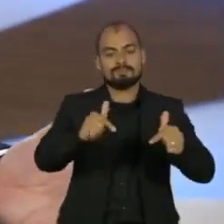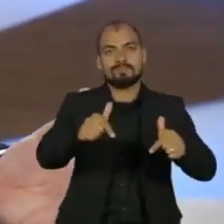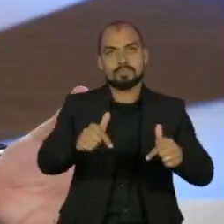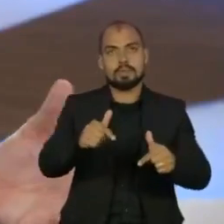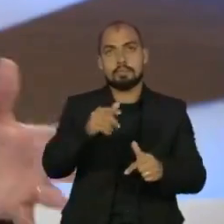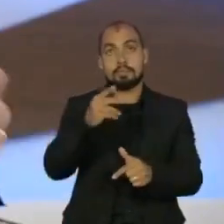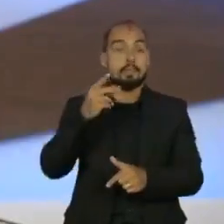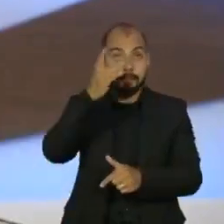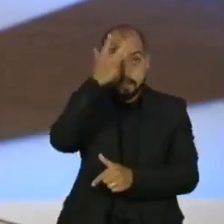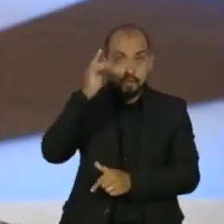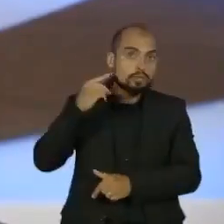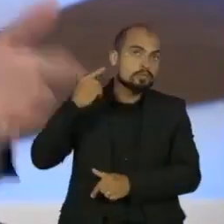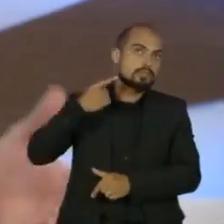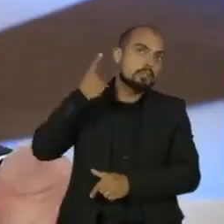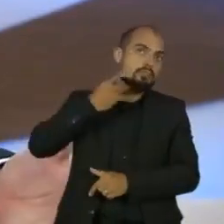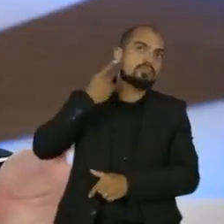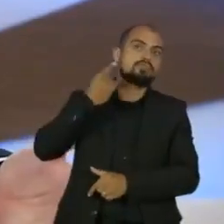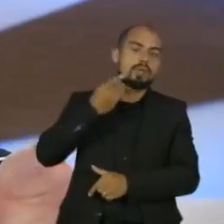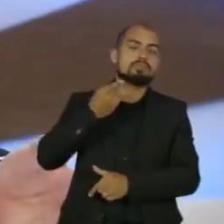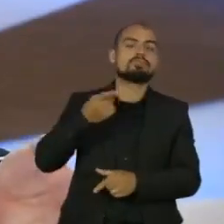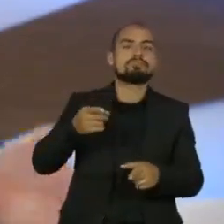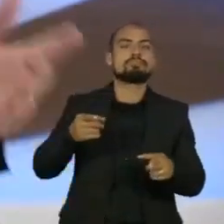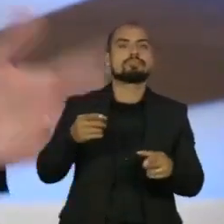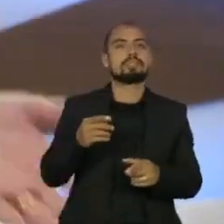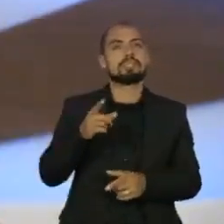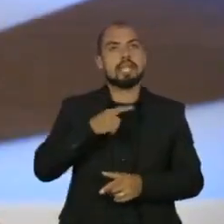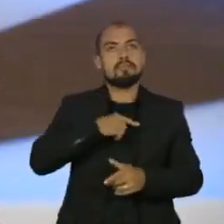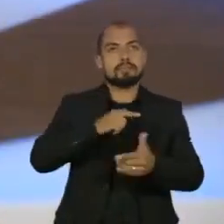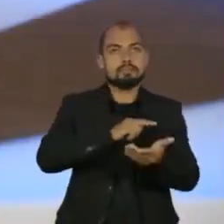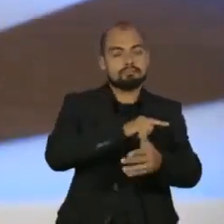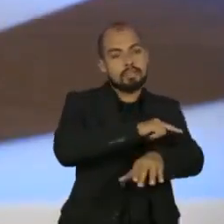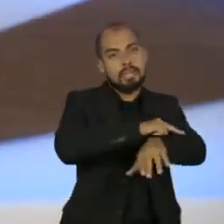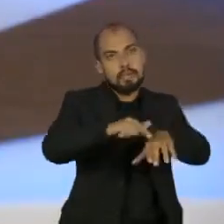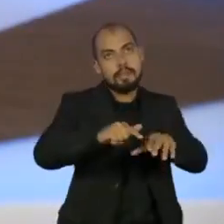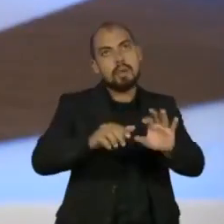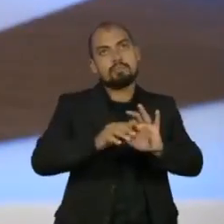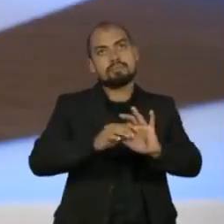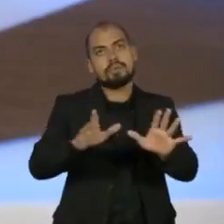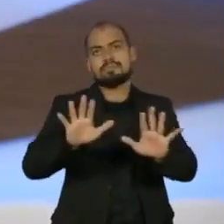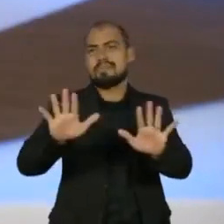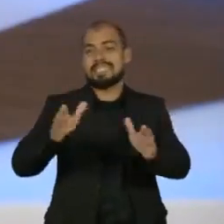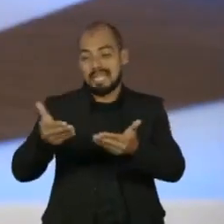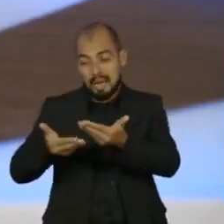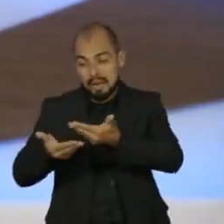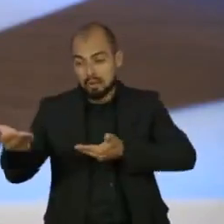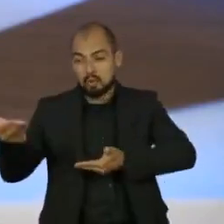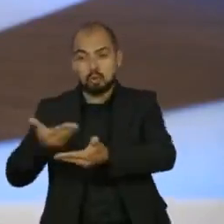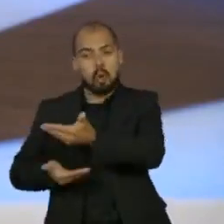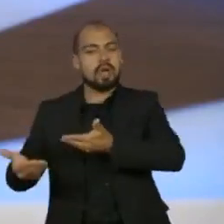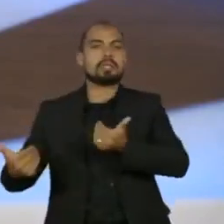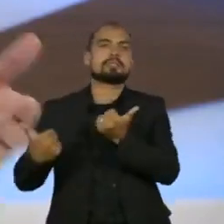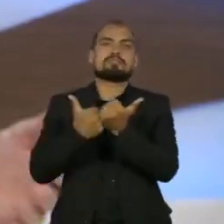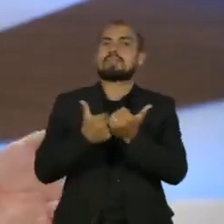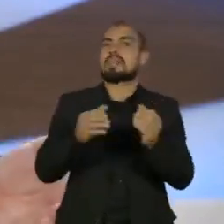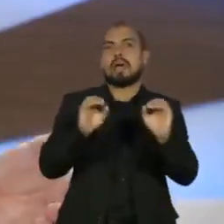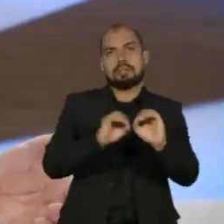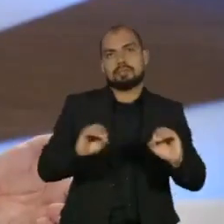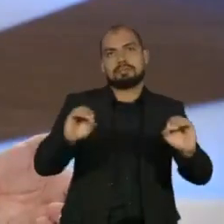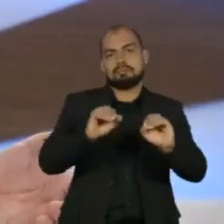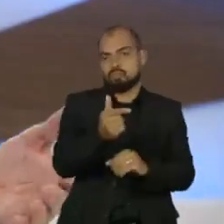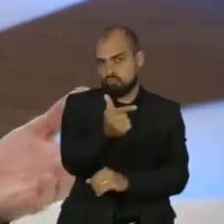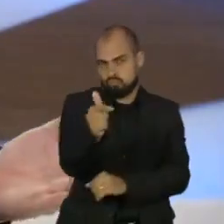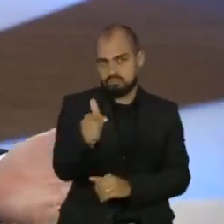de parlamentares foi absolutamente Republicano e não com troca de apoio nós